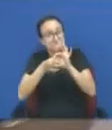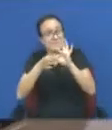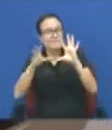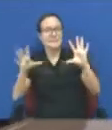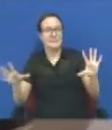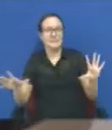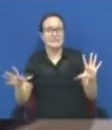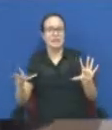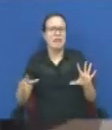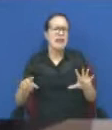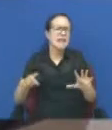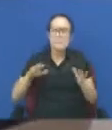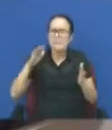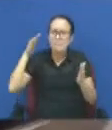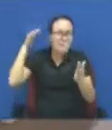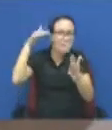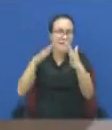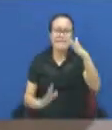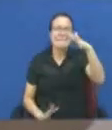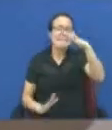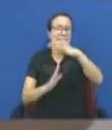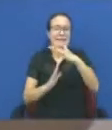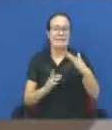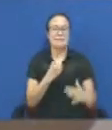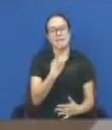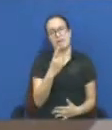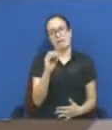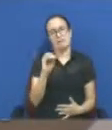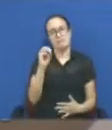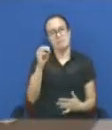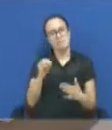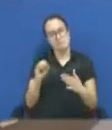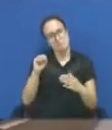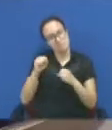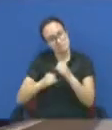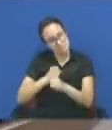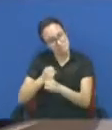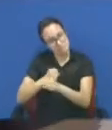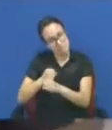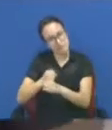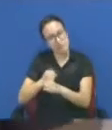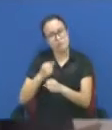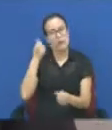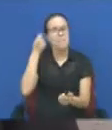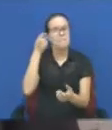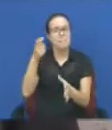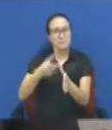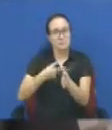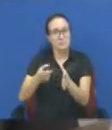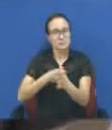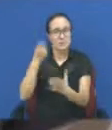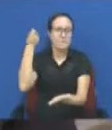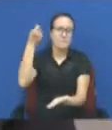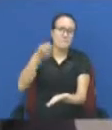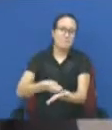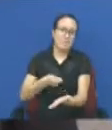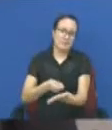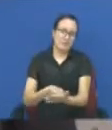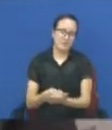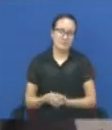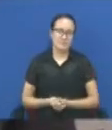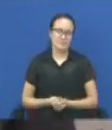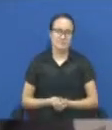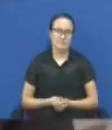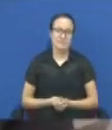no máximo, ela será liquidada. Então, acho que a aprovação desse projeto, criando o fundo, é mais uma, não